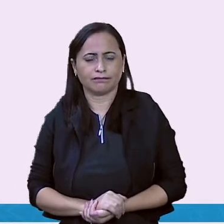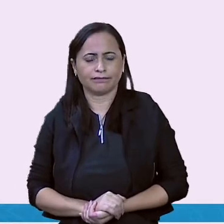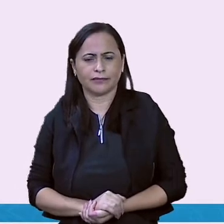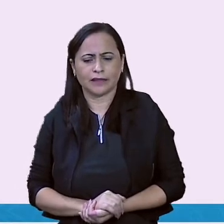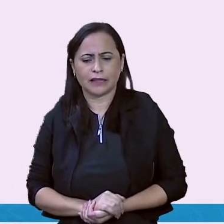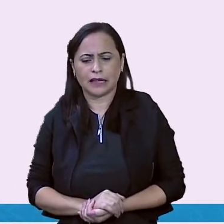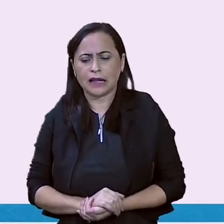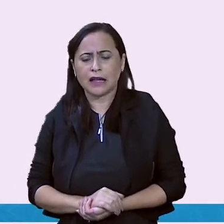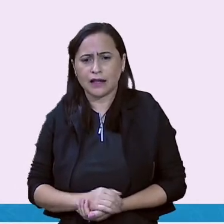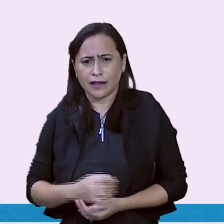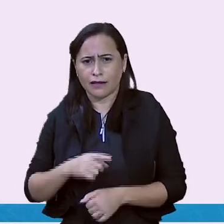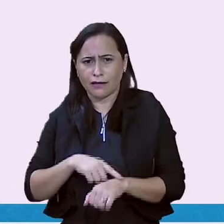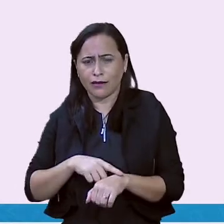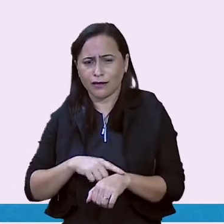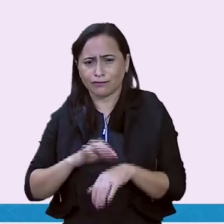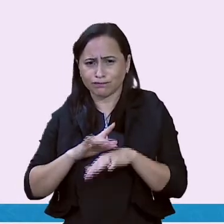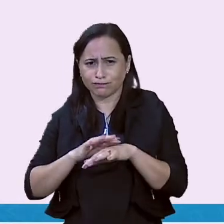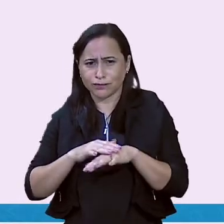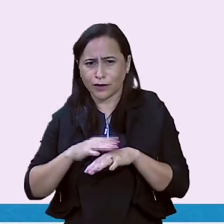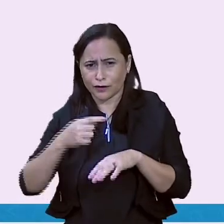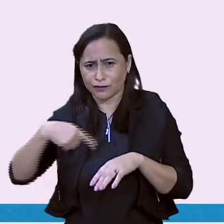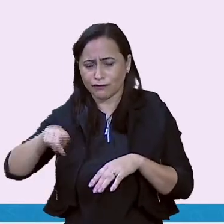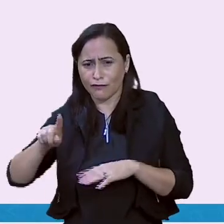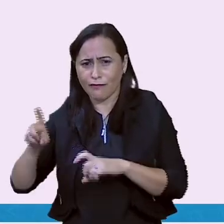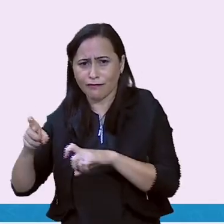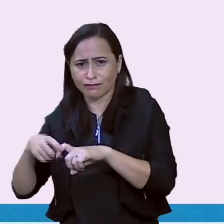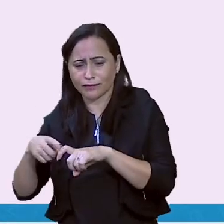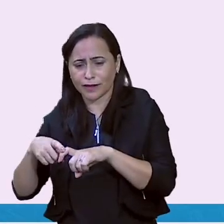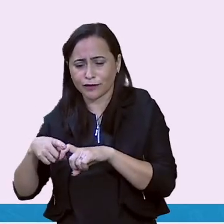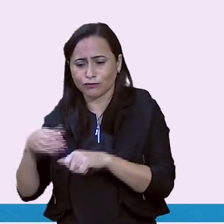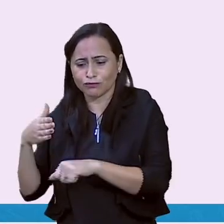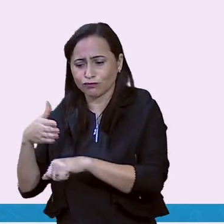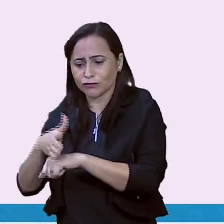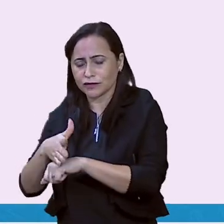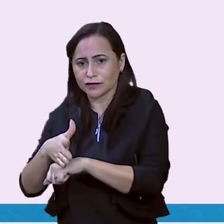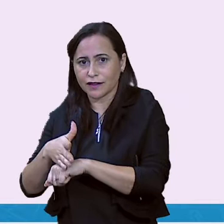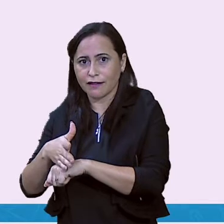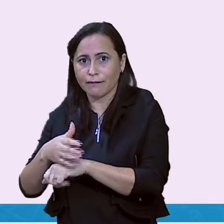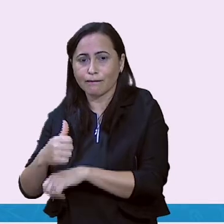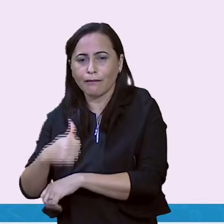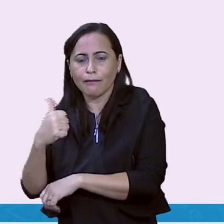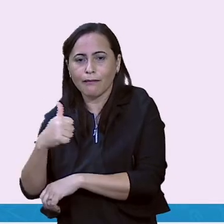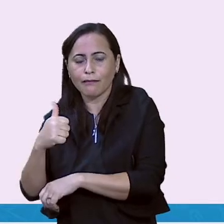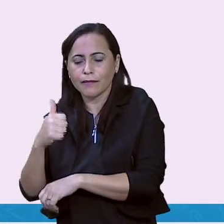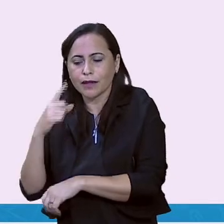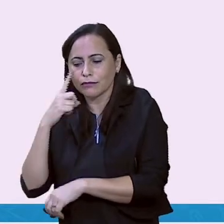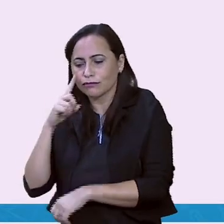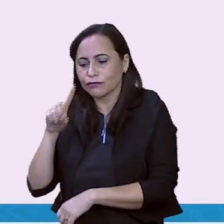você está sentindo um mal-estar, a mamãe leva você ao médico. Aí chega lá, primeira coisa que ele vai olhar,